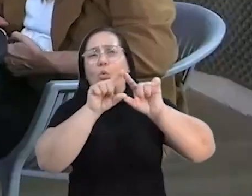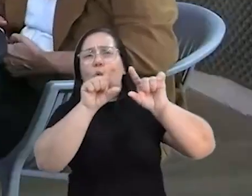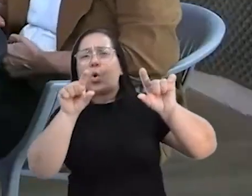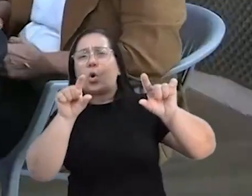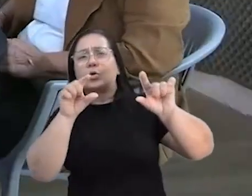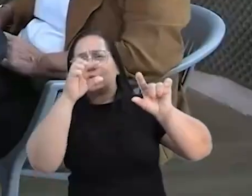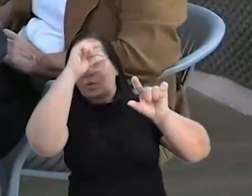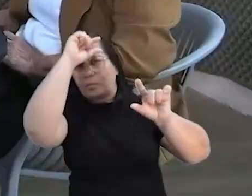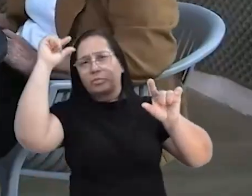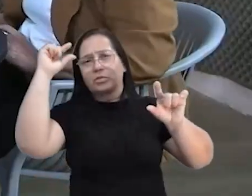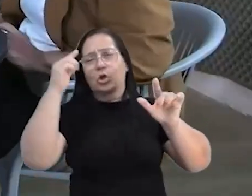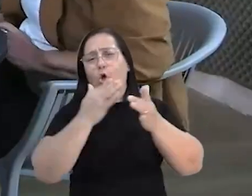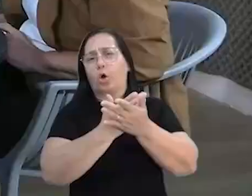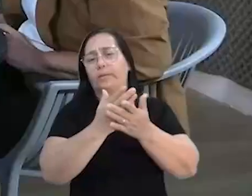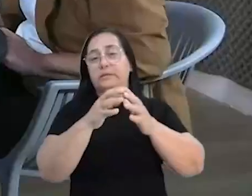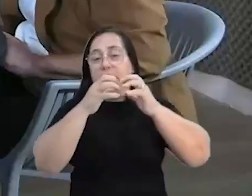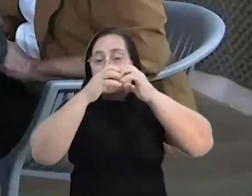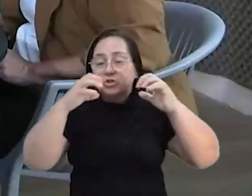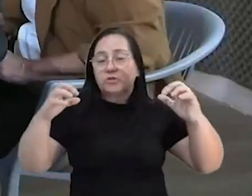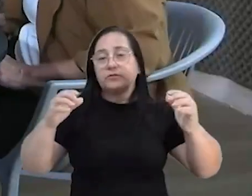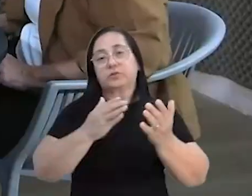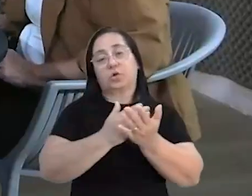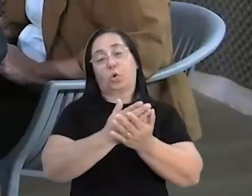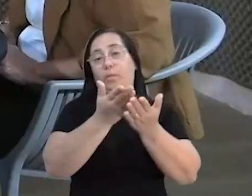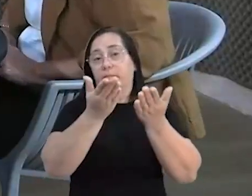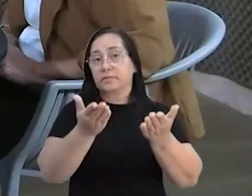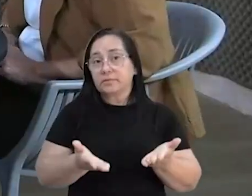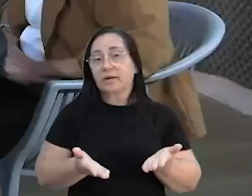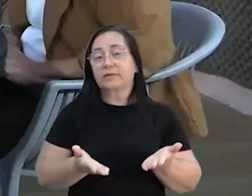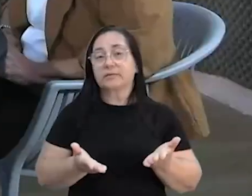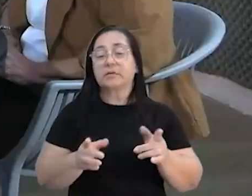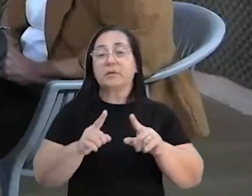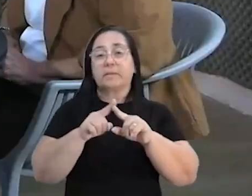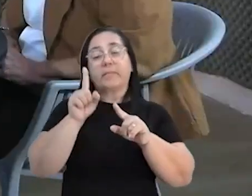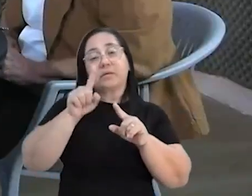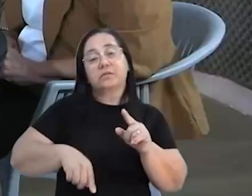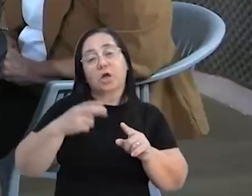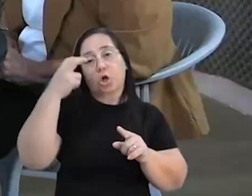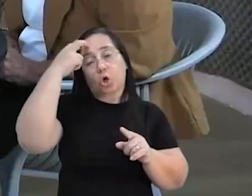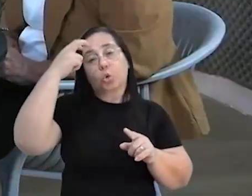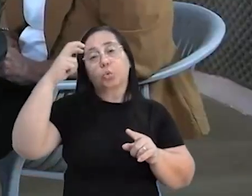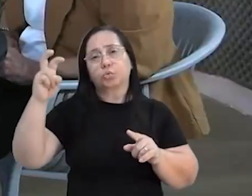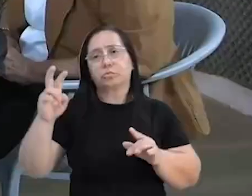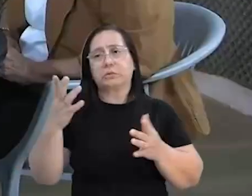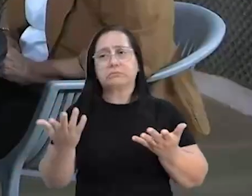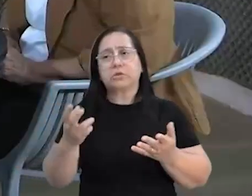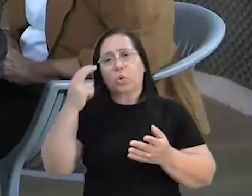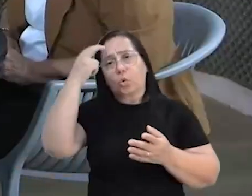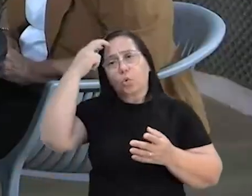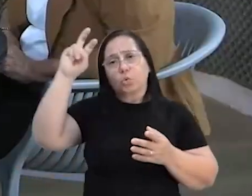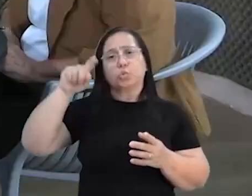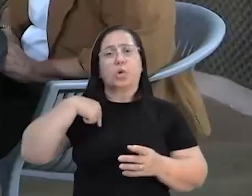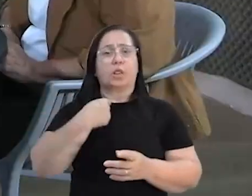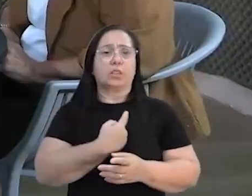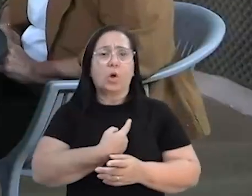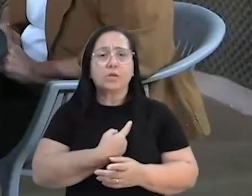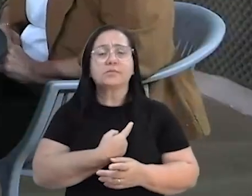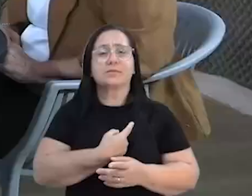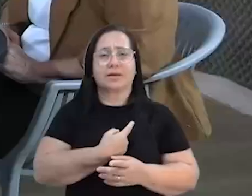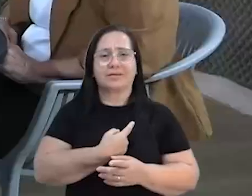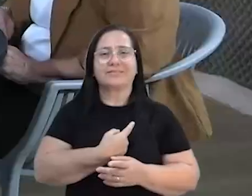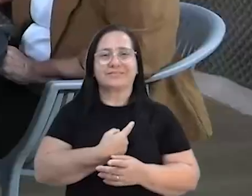Isso. Essa divisão começa aí. Ou seja, é cultura. Então, cultura é nossa.